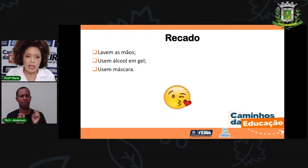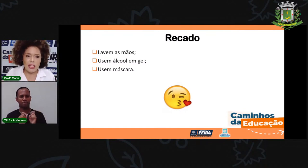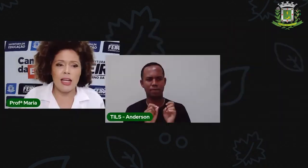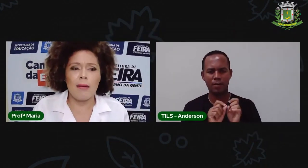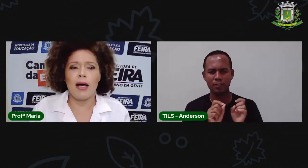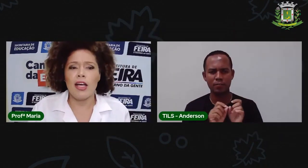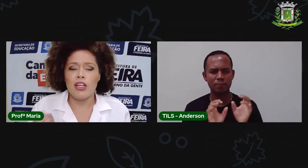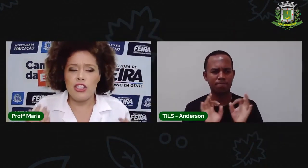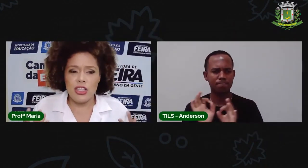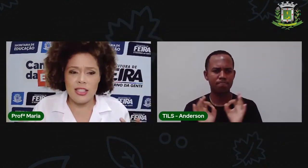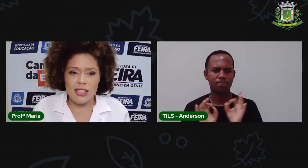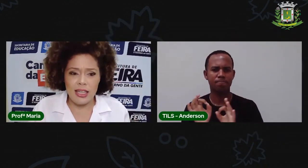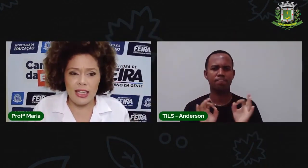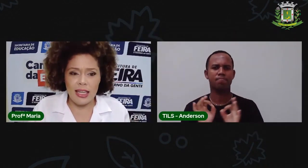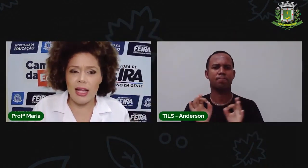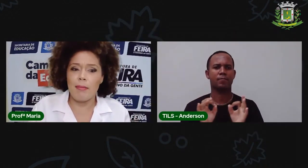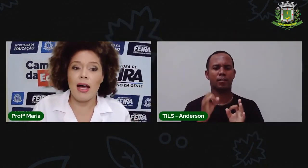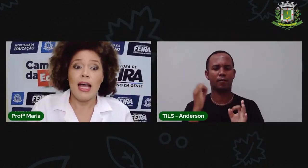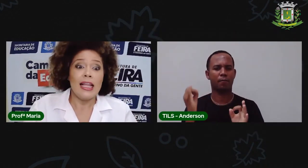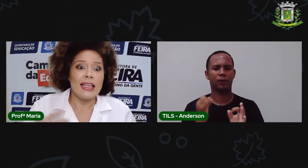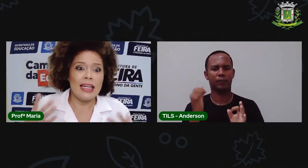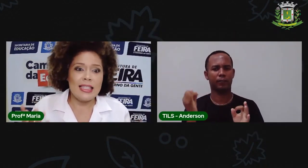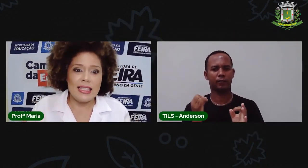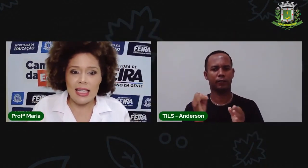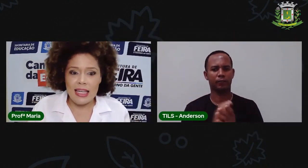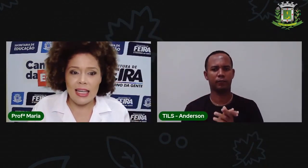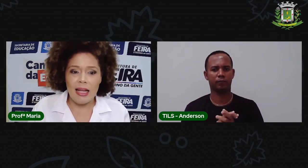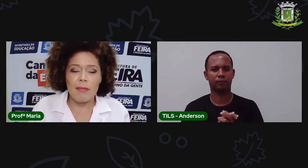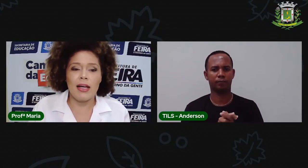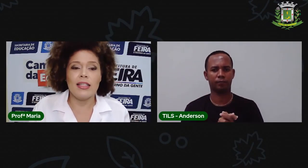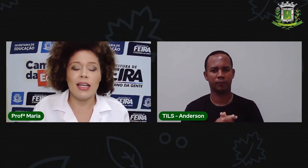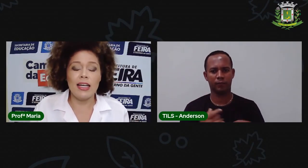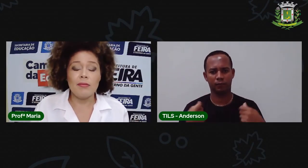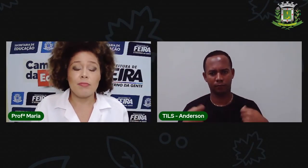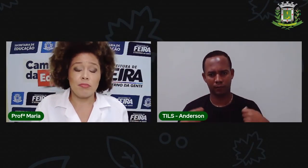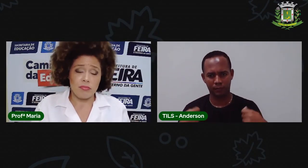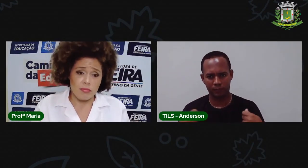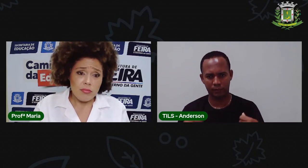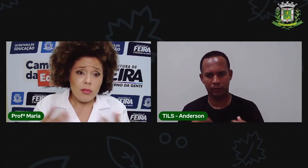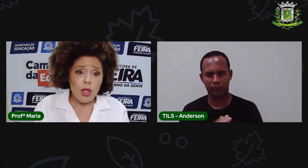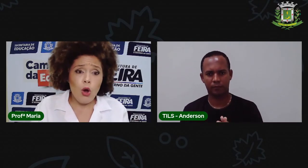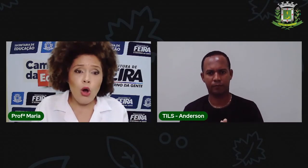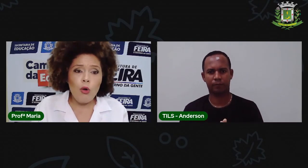monossílaba, discílaba, tricílaba, né?